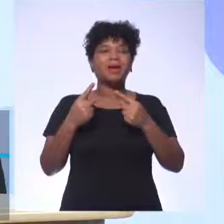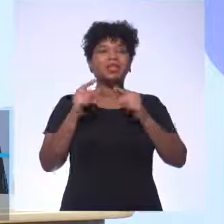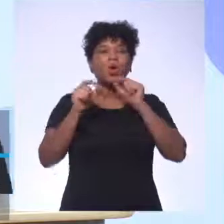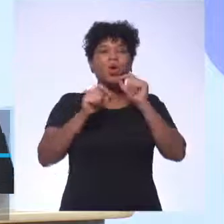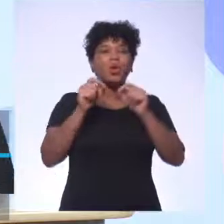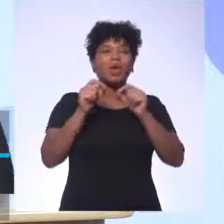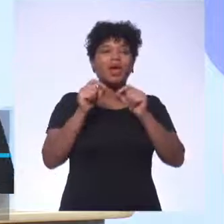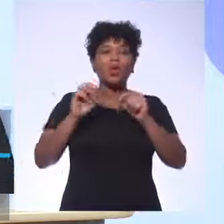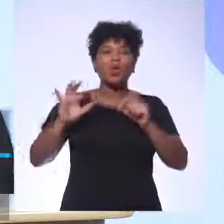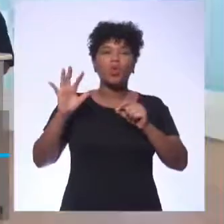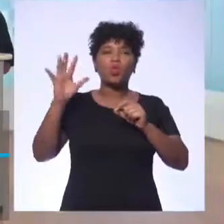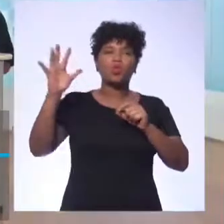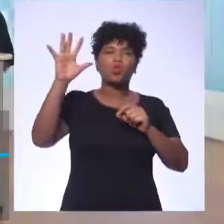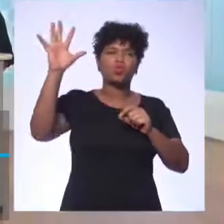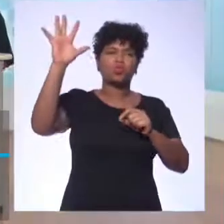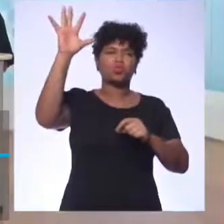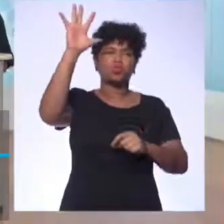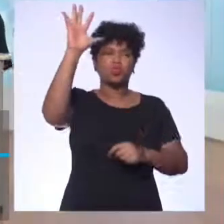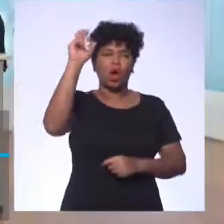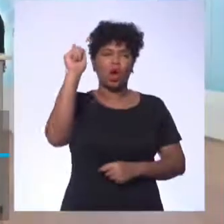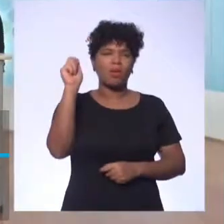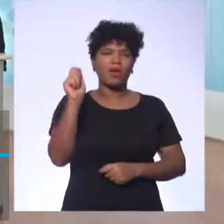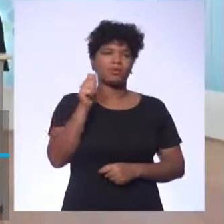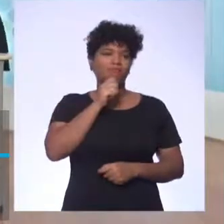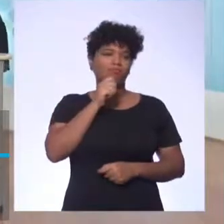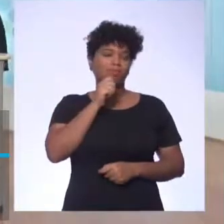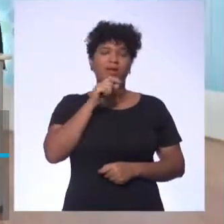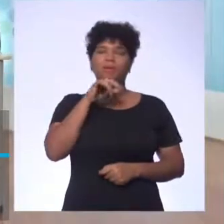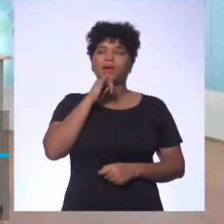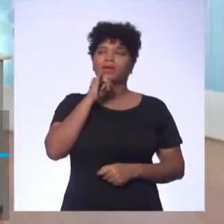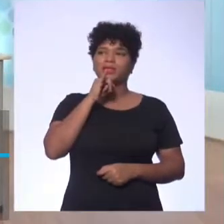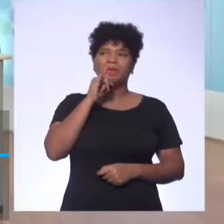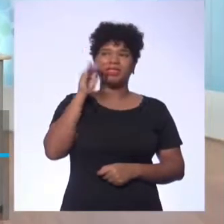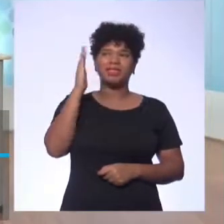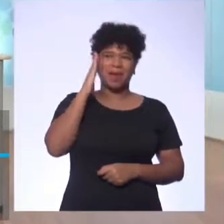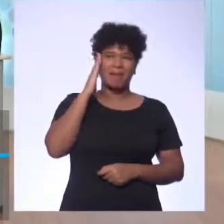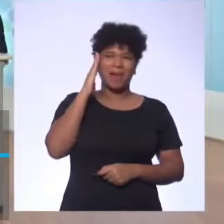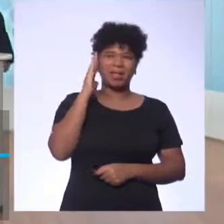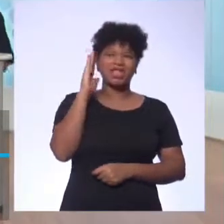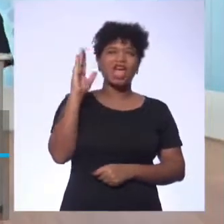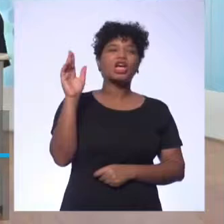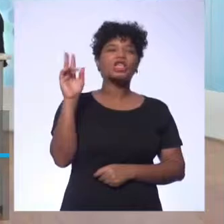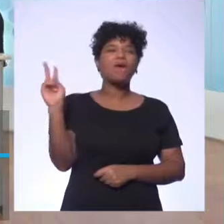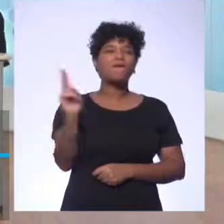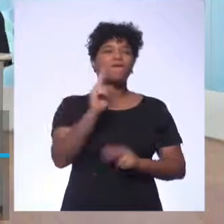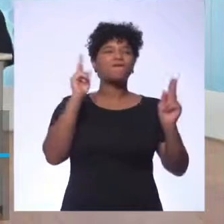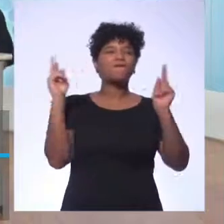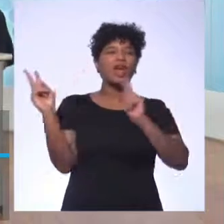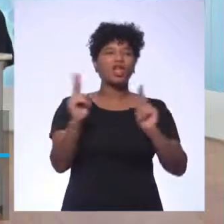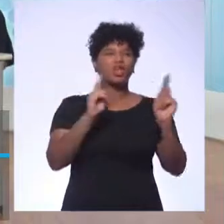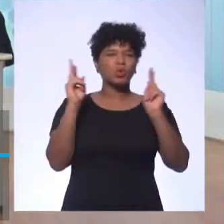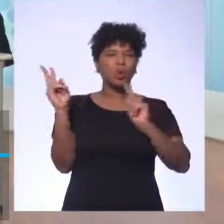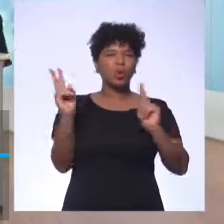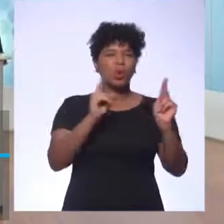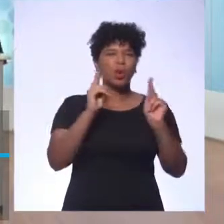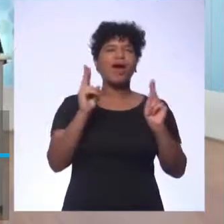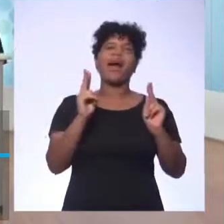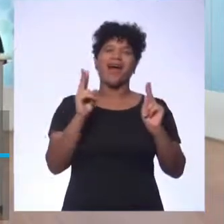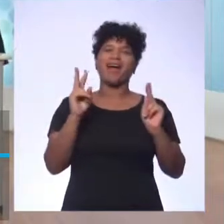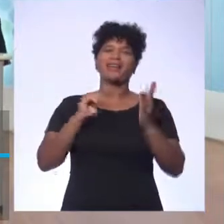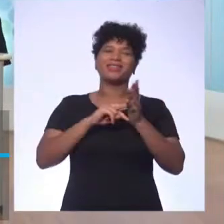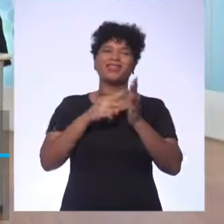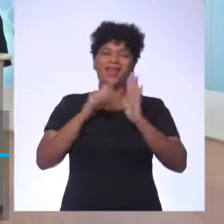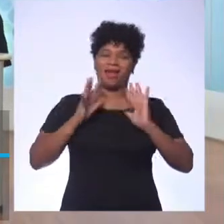poluentes nenhum, né? Sim. Então, a energia eólica, né, quando a gente vê aquelas hélices Exato. Tem até enormes, um exemplo aqui, né, quando a gente vê a energia